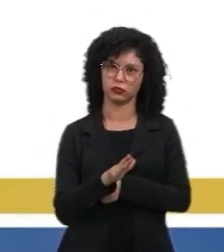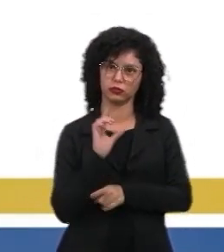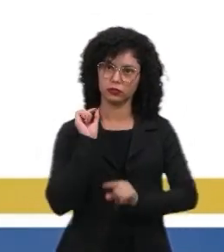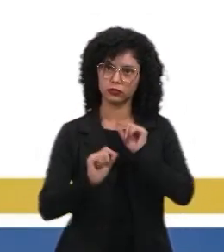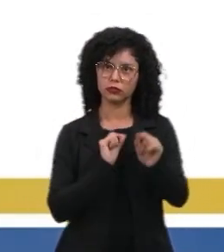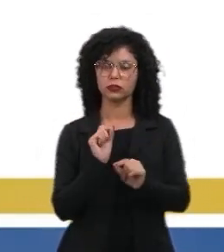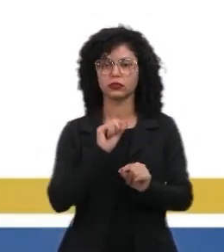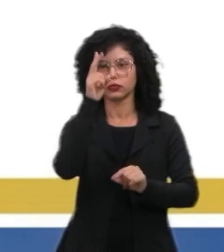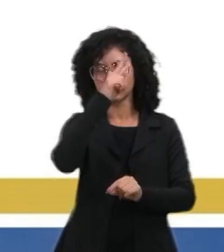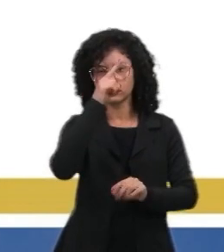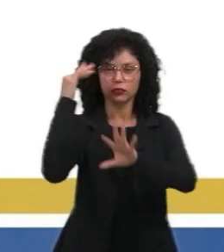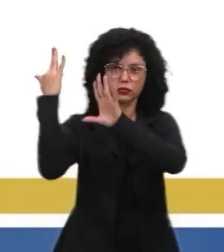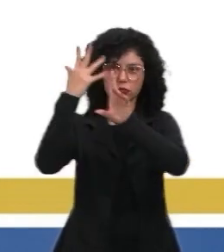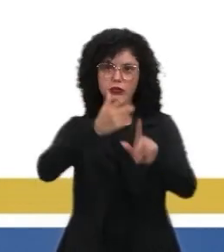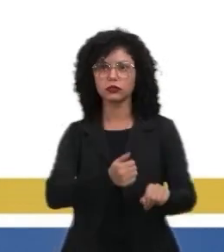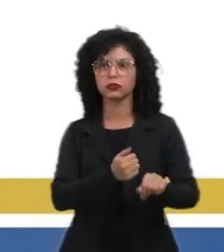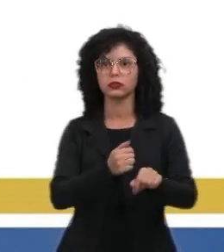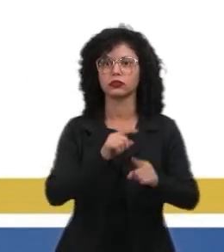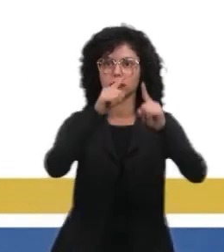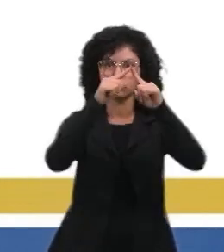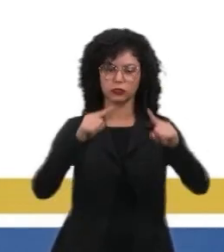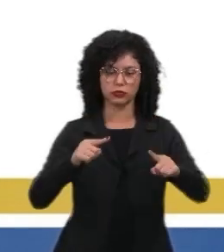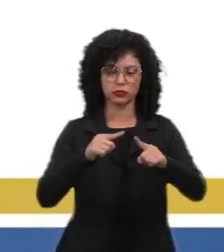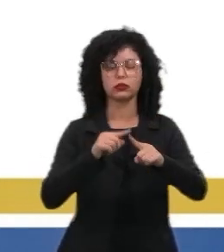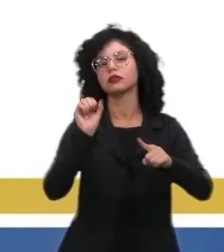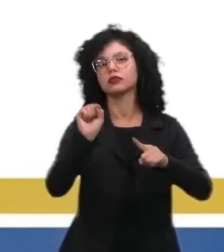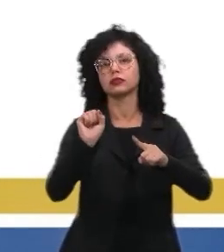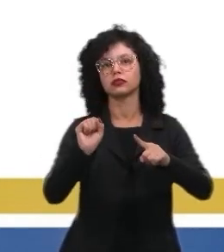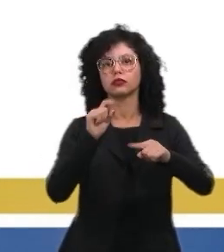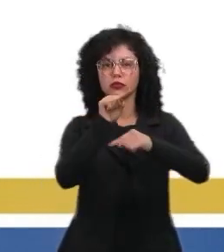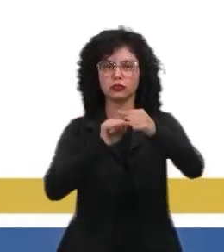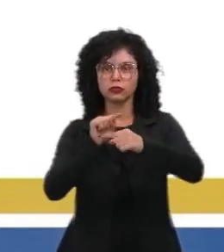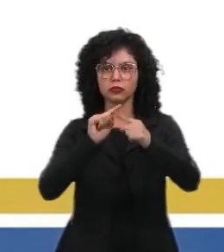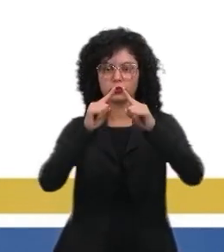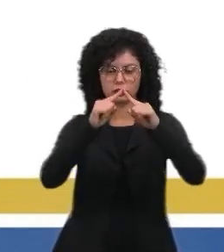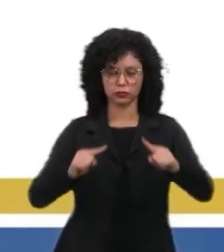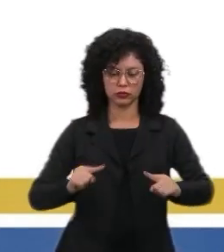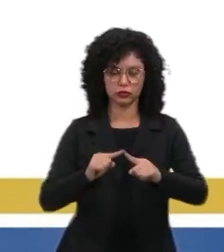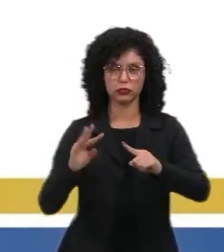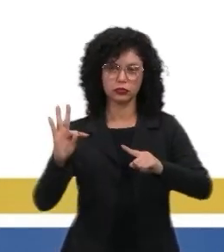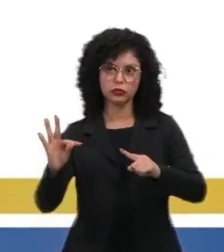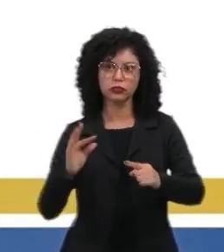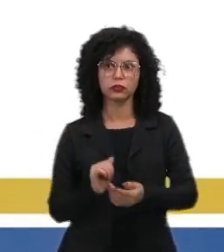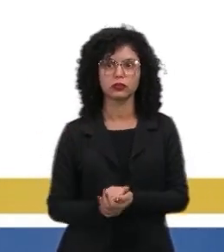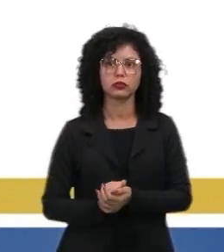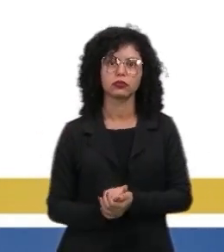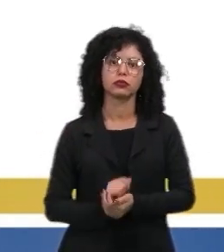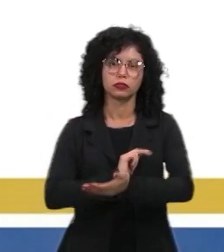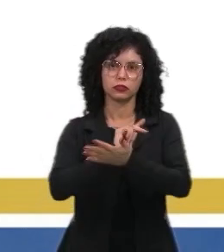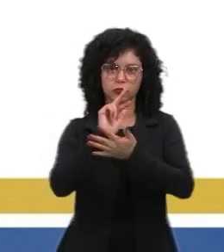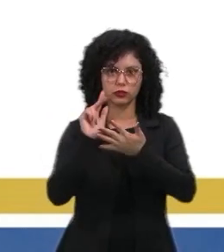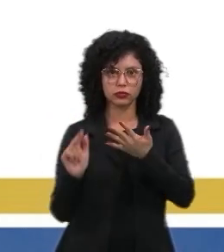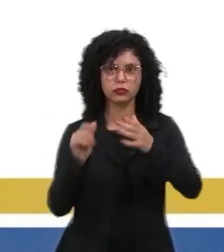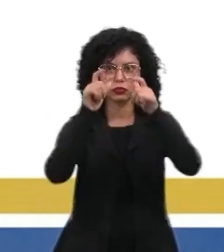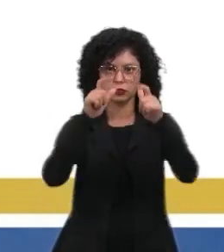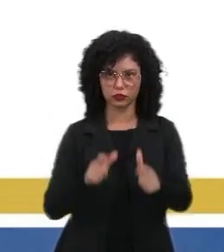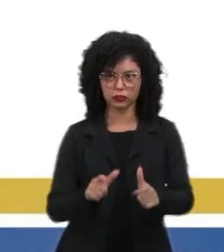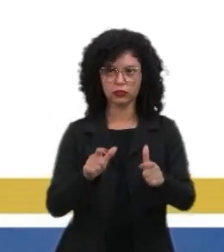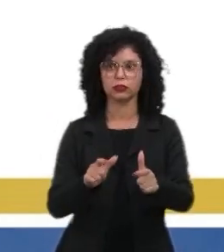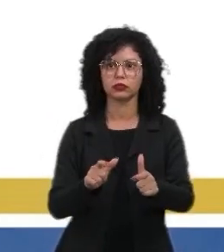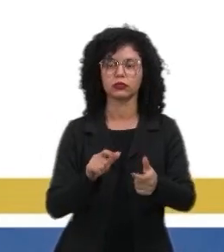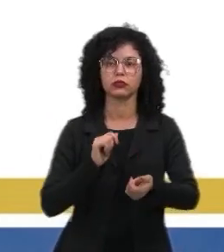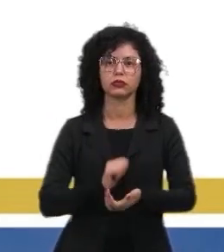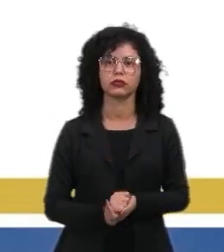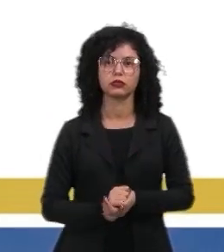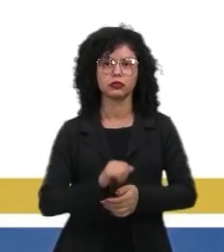calculada, relembrando, que é ΔS dividido para ΔT, onde ΔS representa a variação do espaço